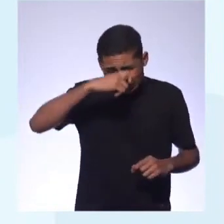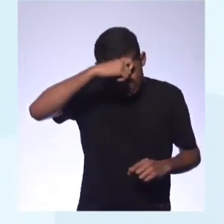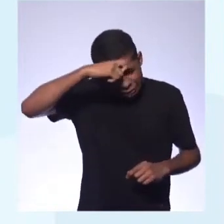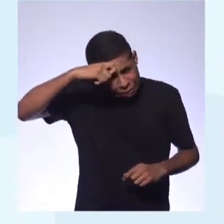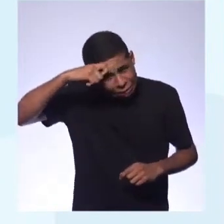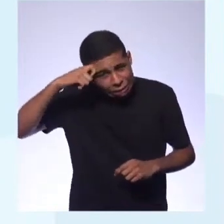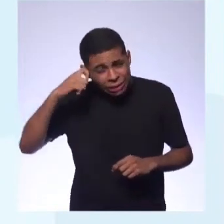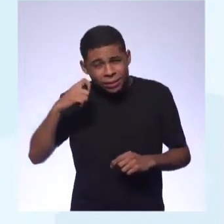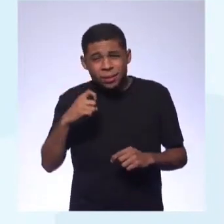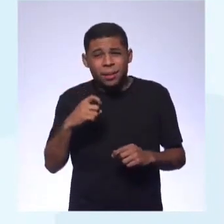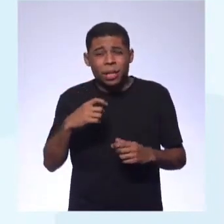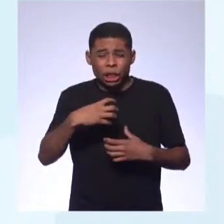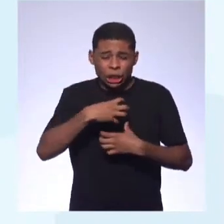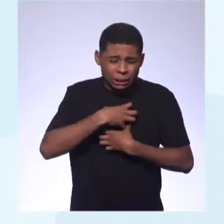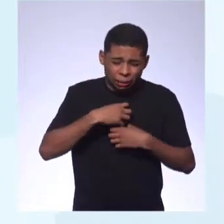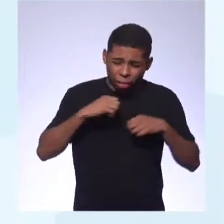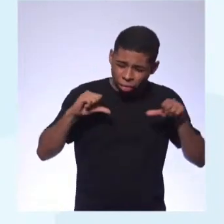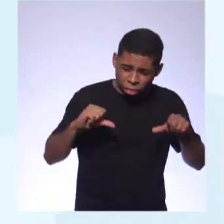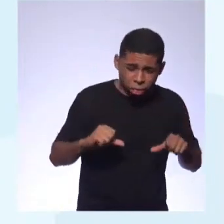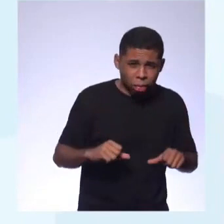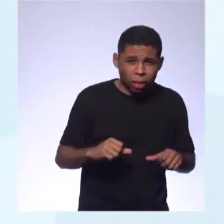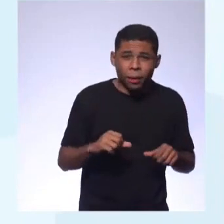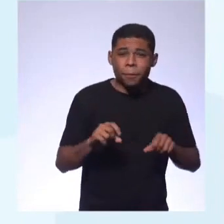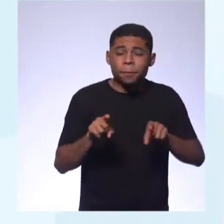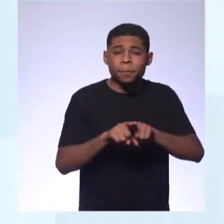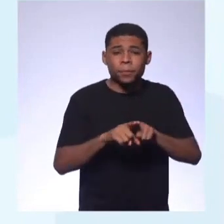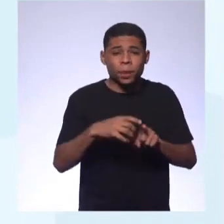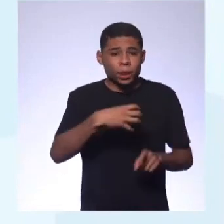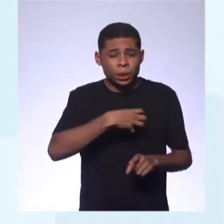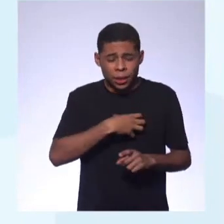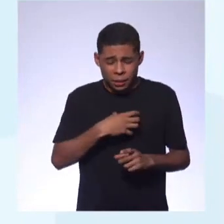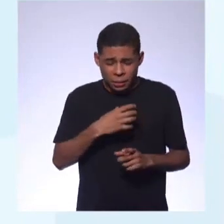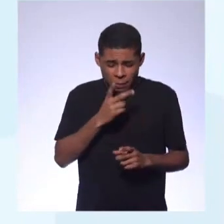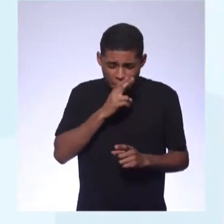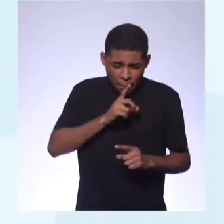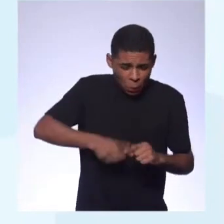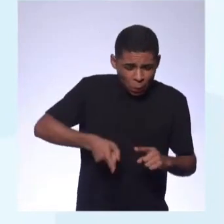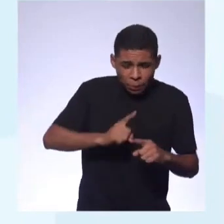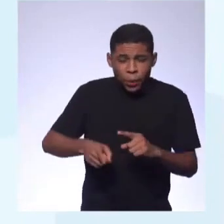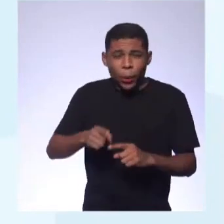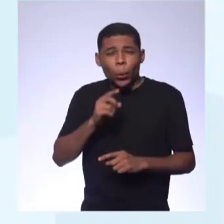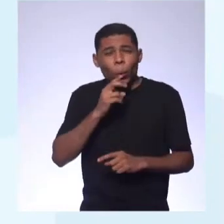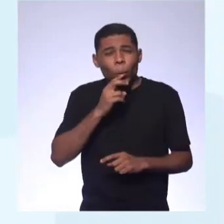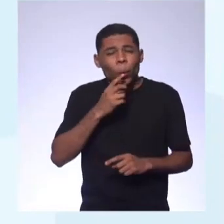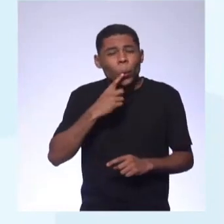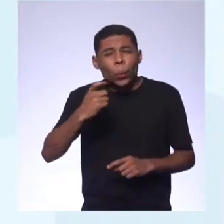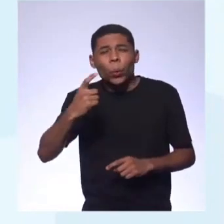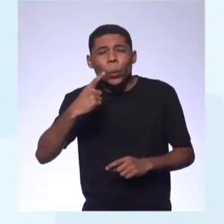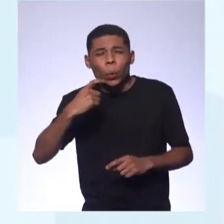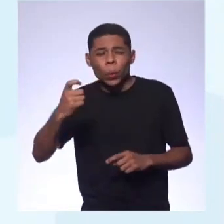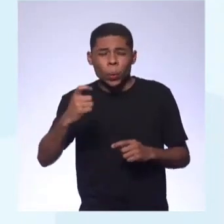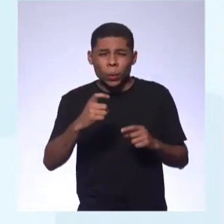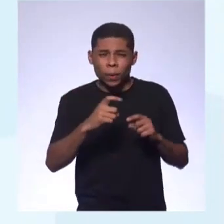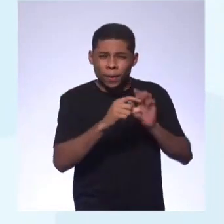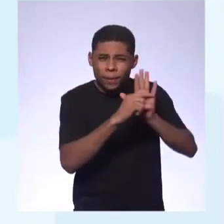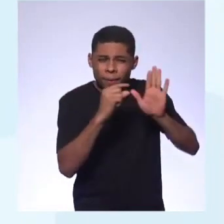luto desta mesa. É o regimento proibindo assovios,